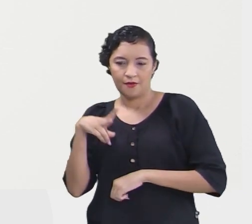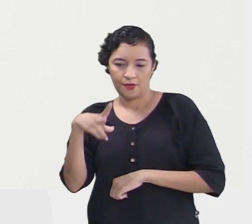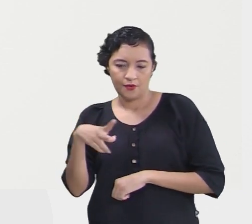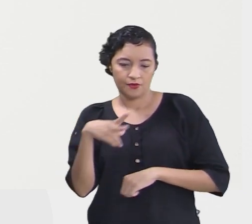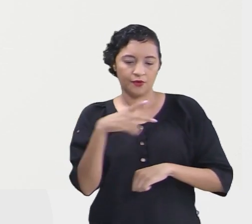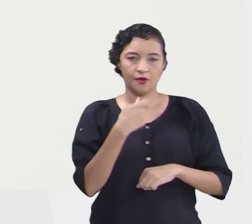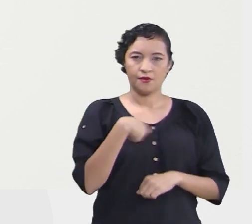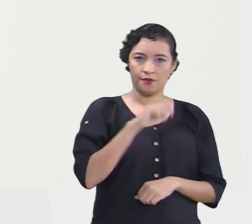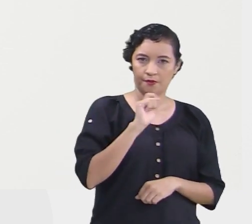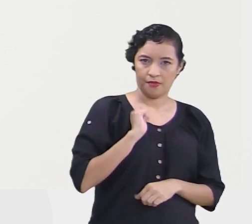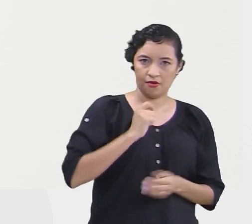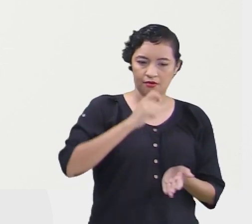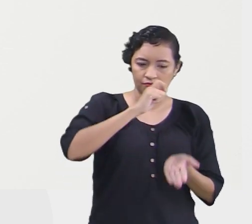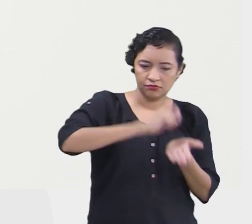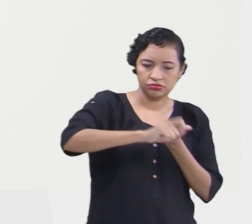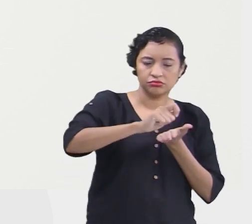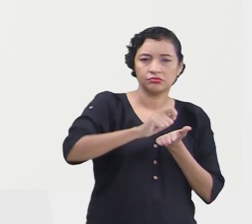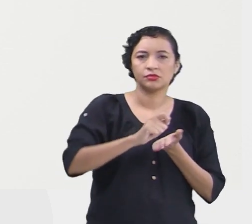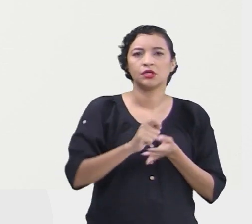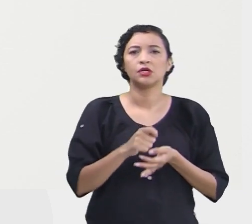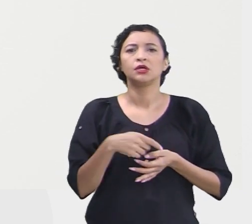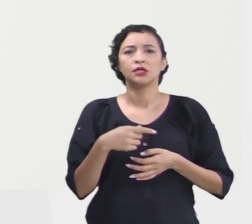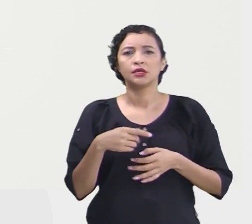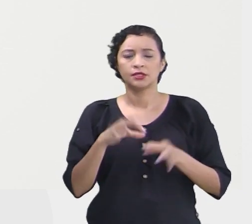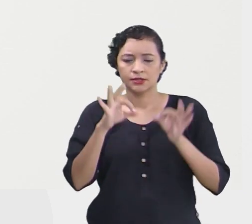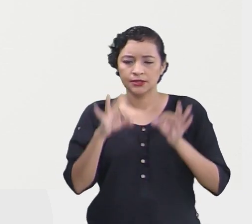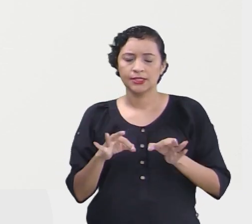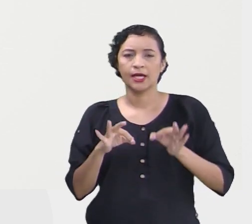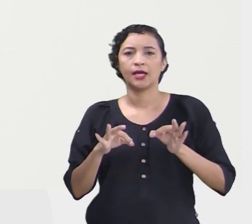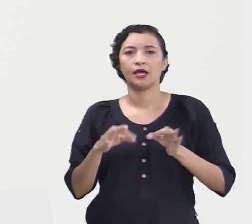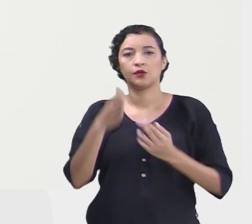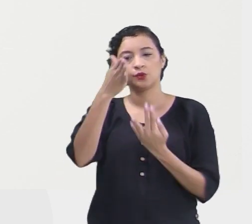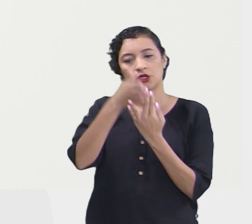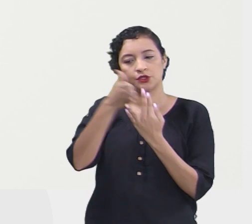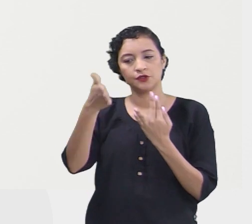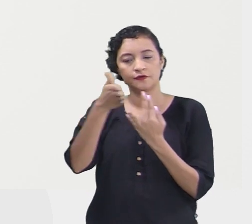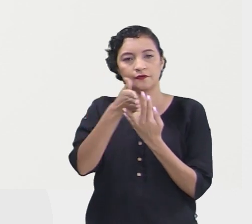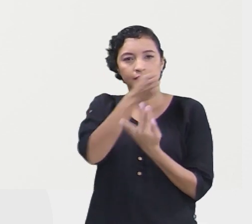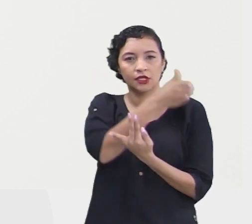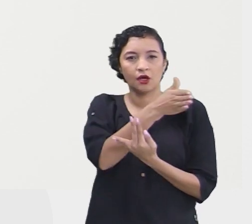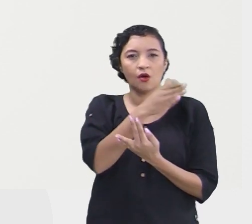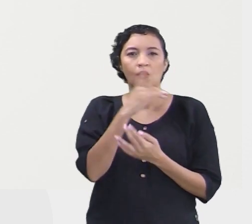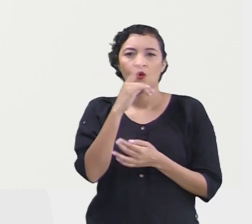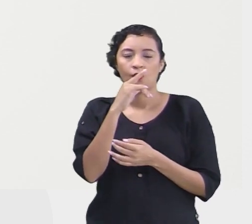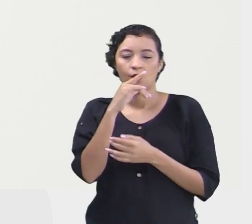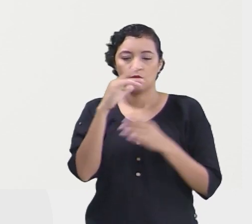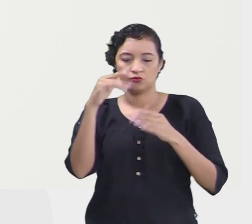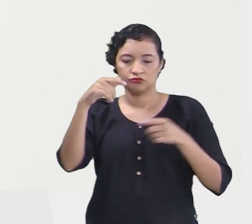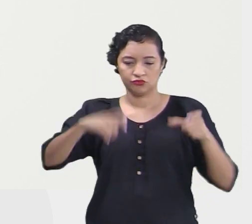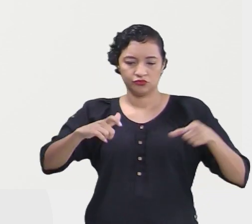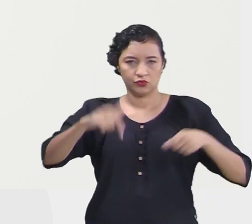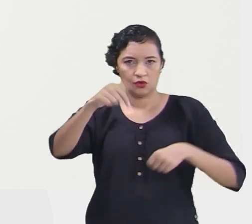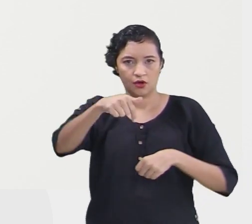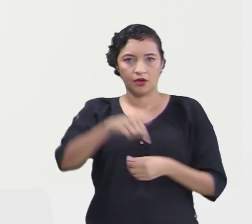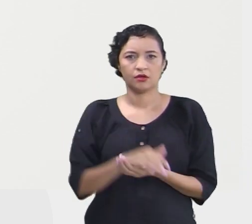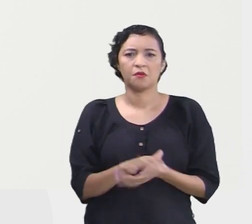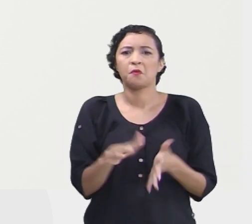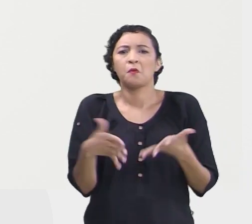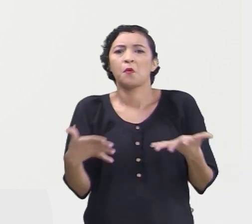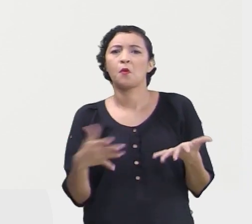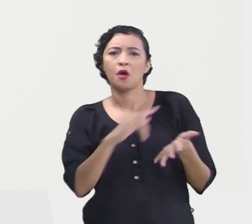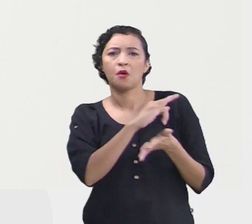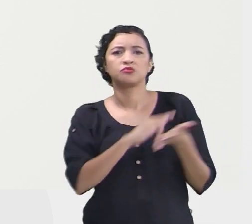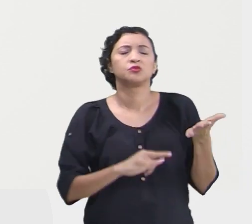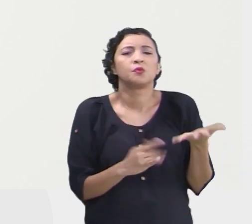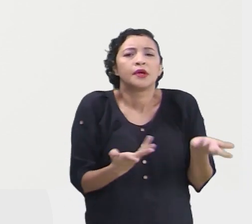as áreas territoriais ultramarinas, que vai além do mar? Letra A, Tratado de Paz?